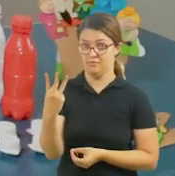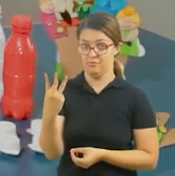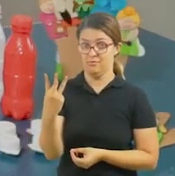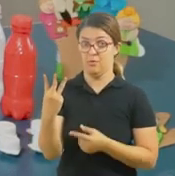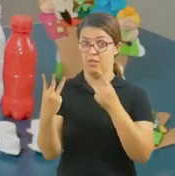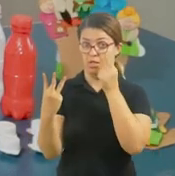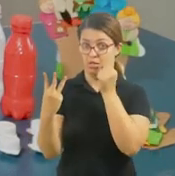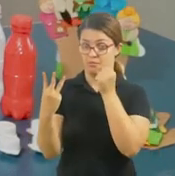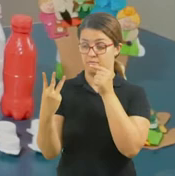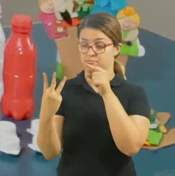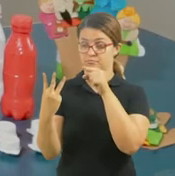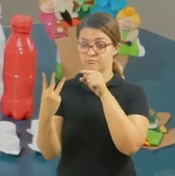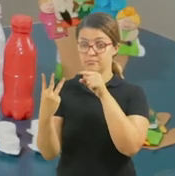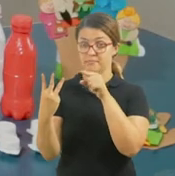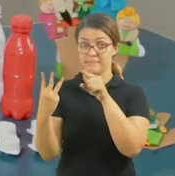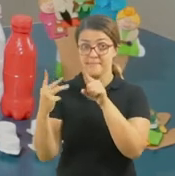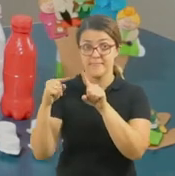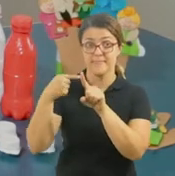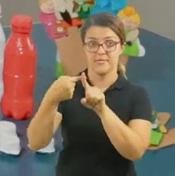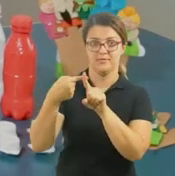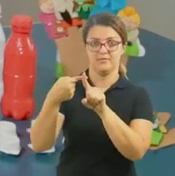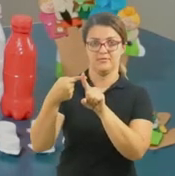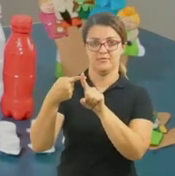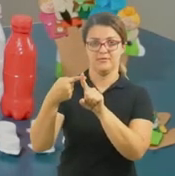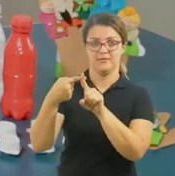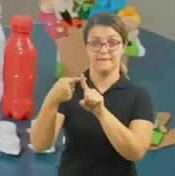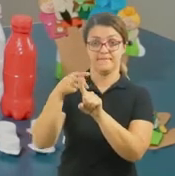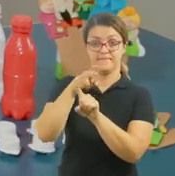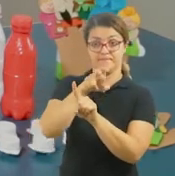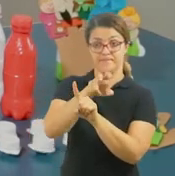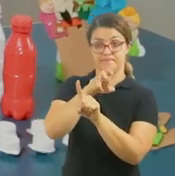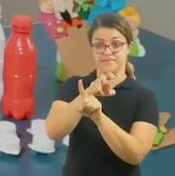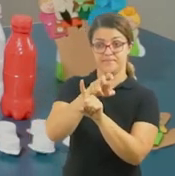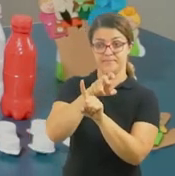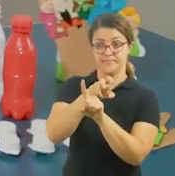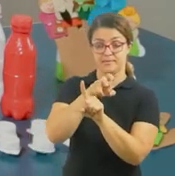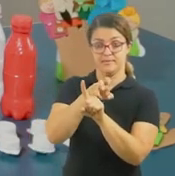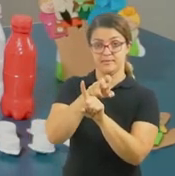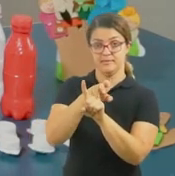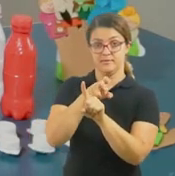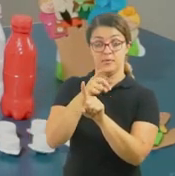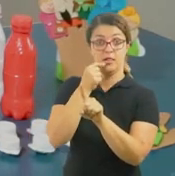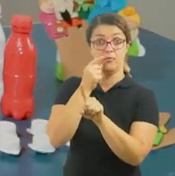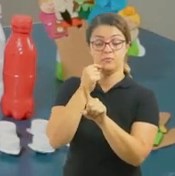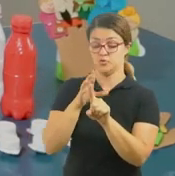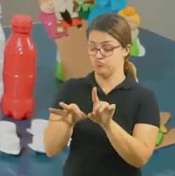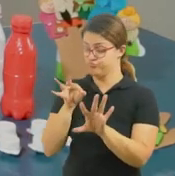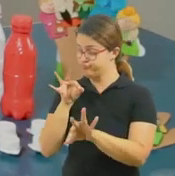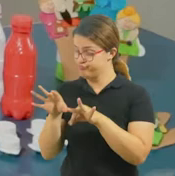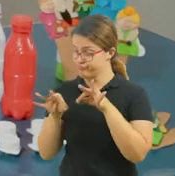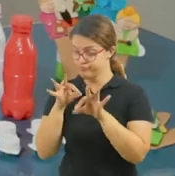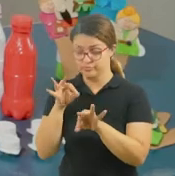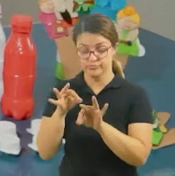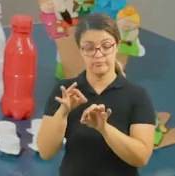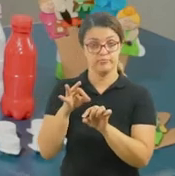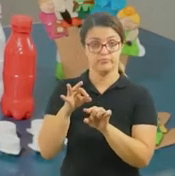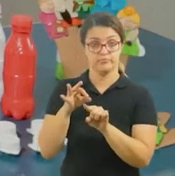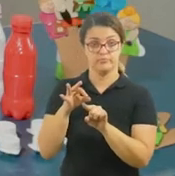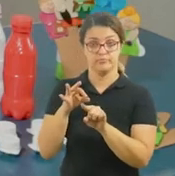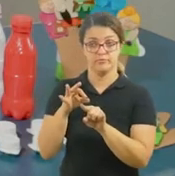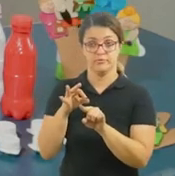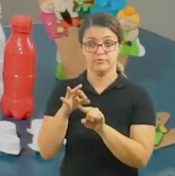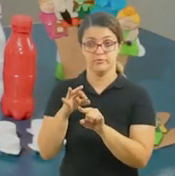3 lápis, mais 5. Aí você vai contar, você vai pegar os lápis e vai contar.